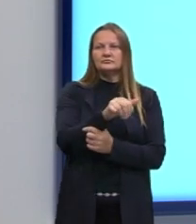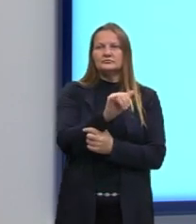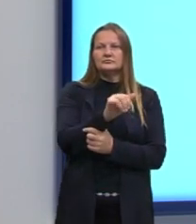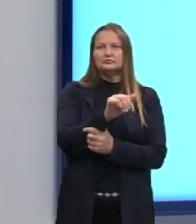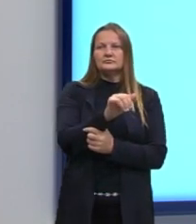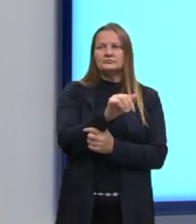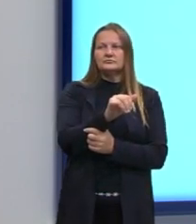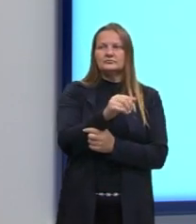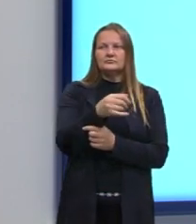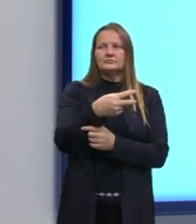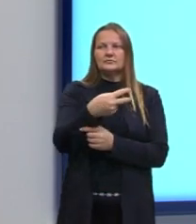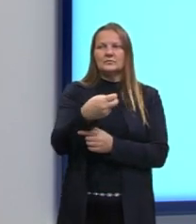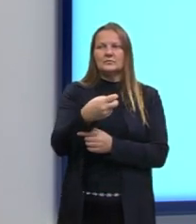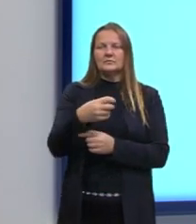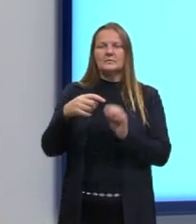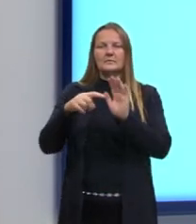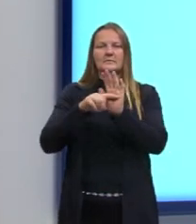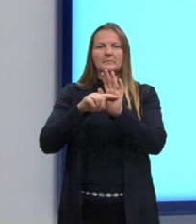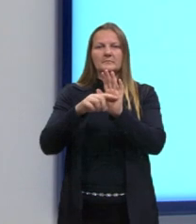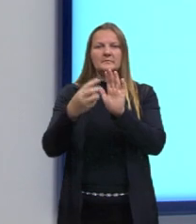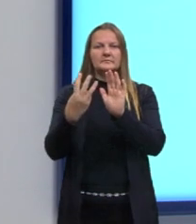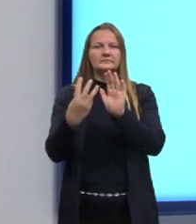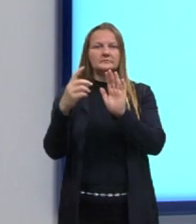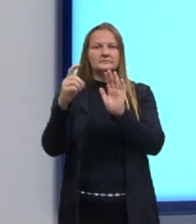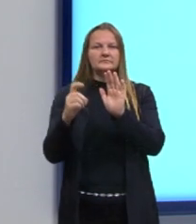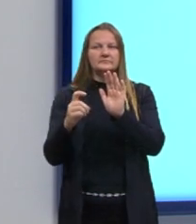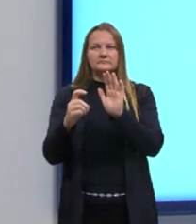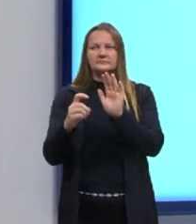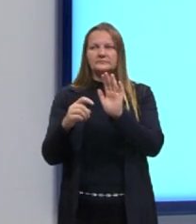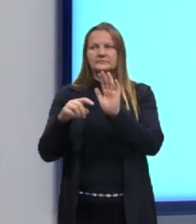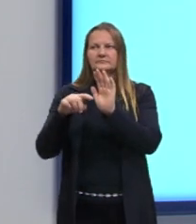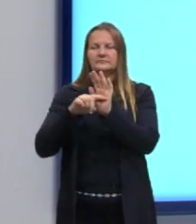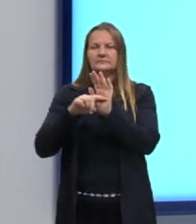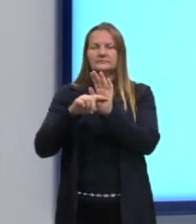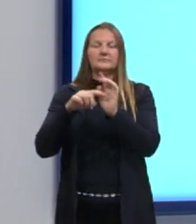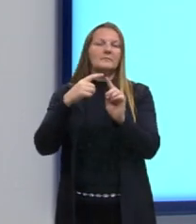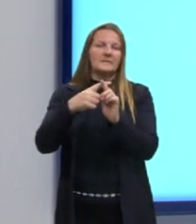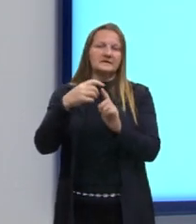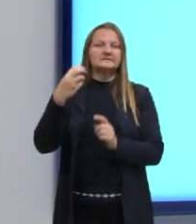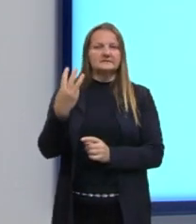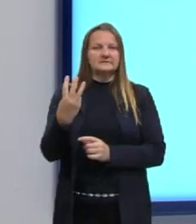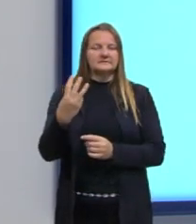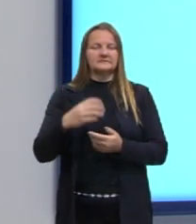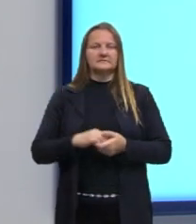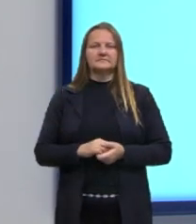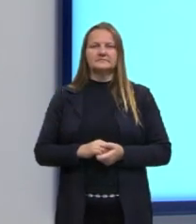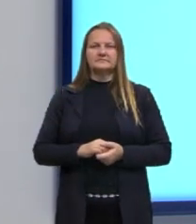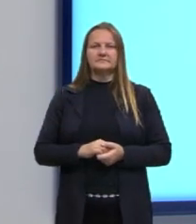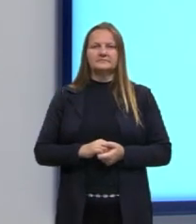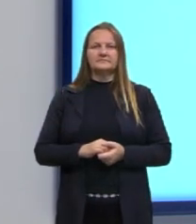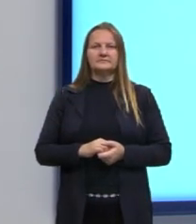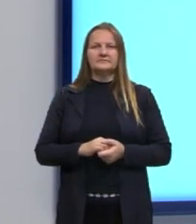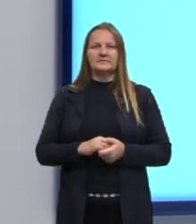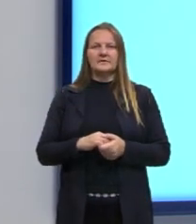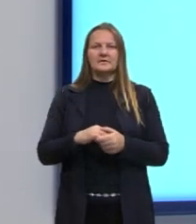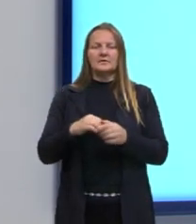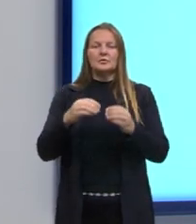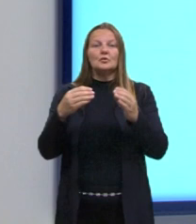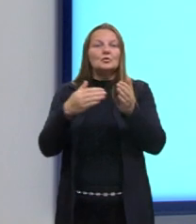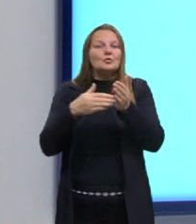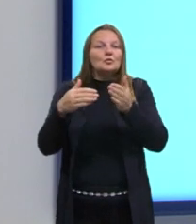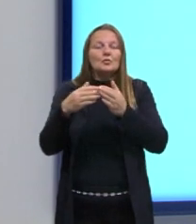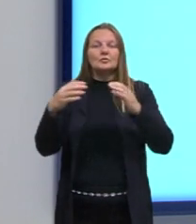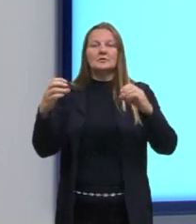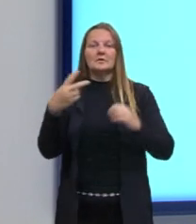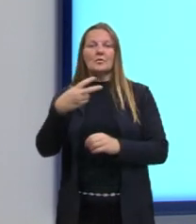né y é igual a menos 3X + 3 ao invés de deixar toda a equação